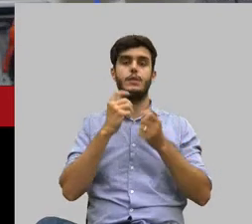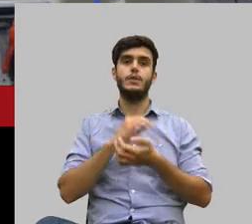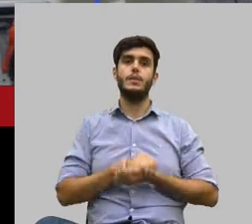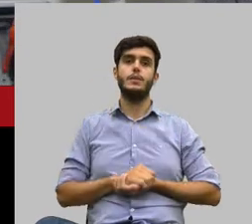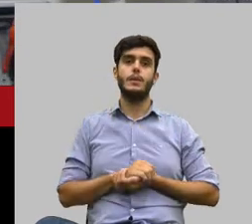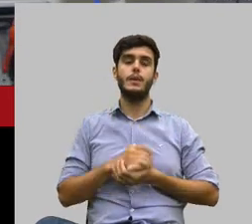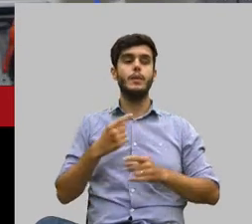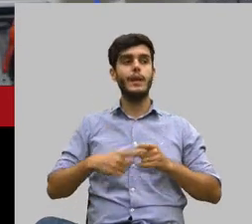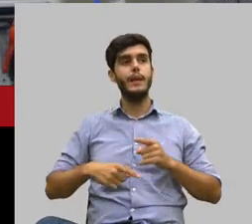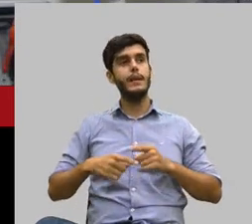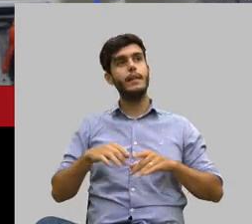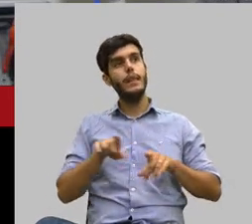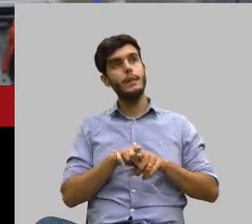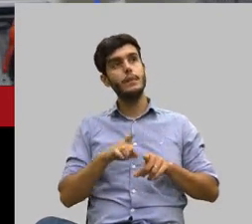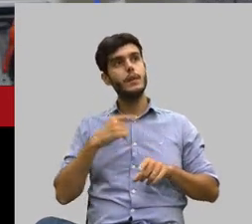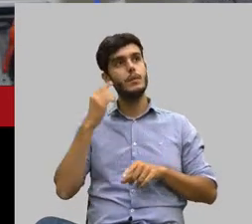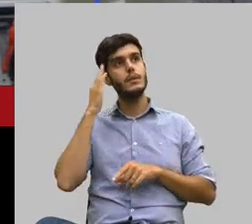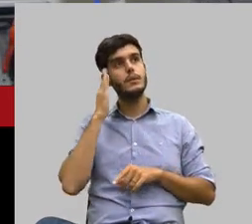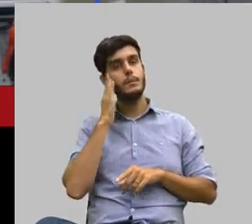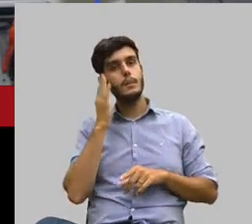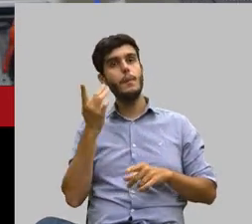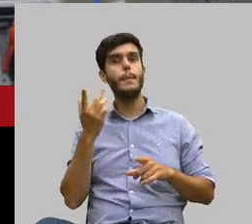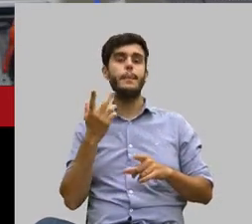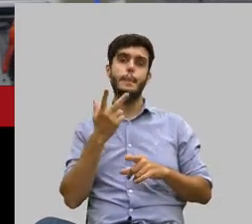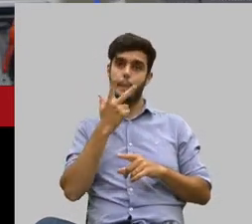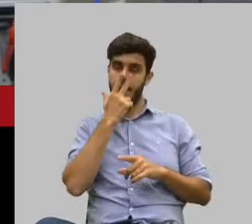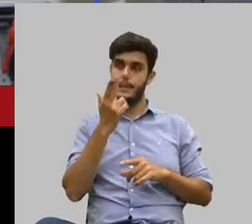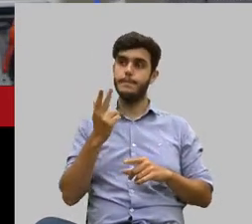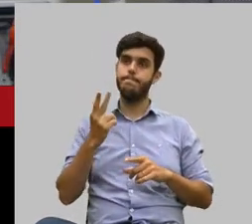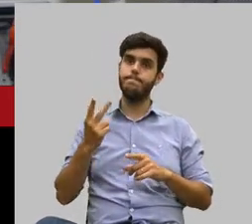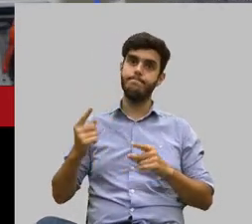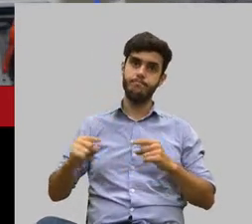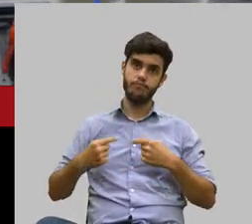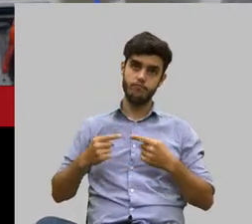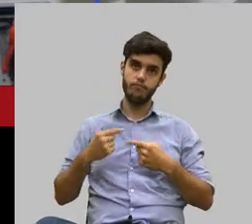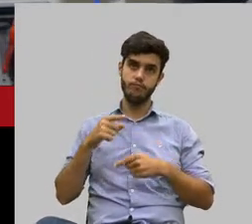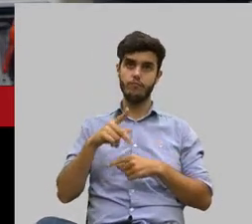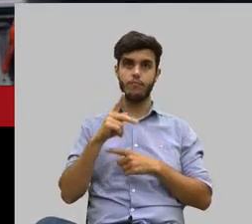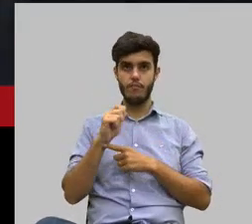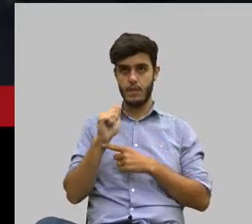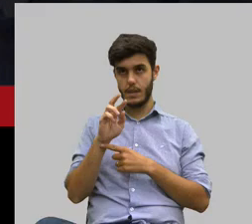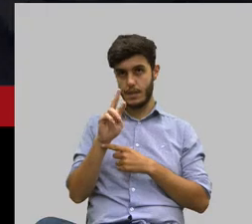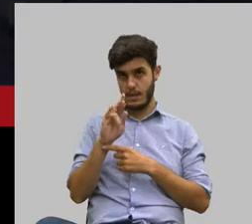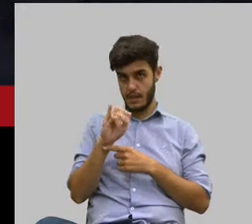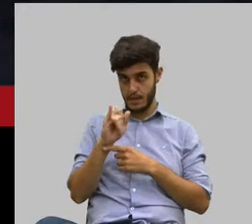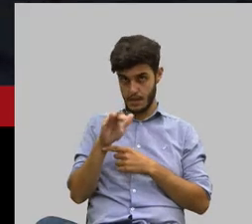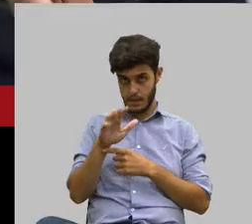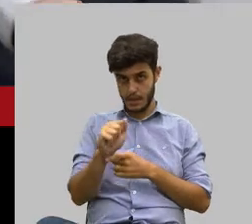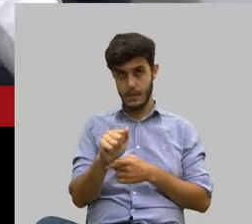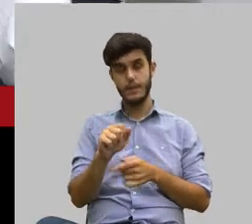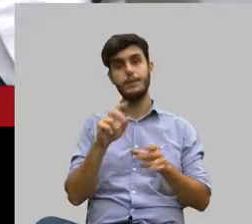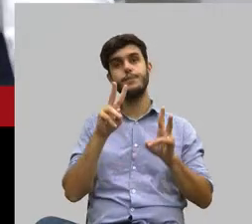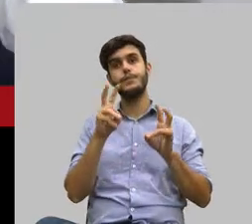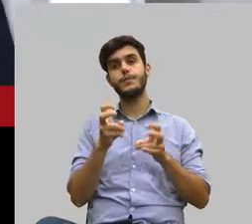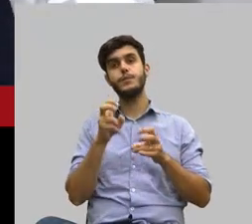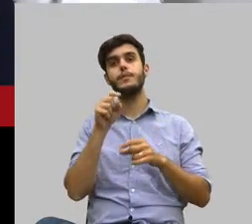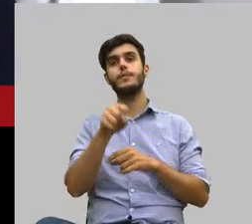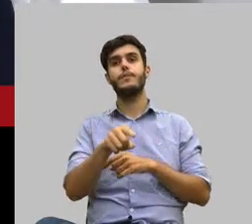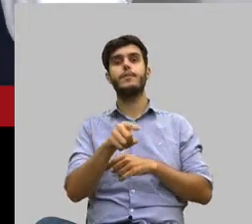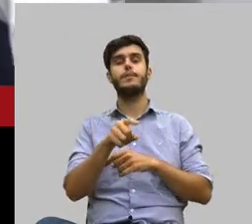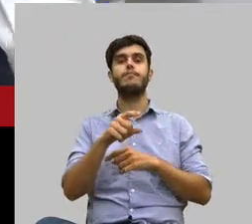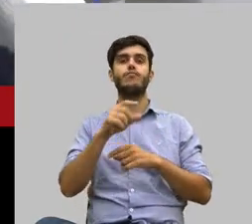também nós fomos provocados pela D Patrícia a respeito da